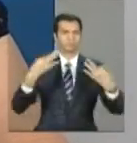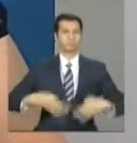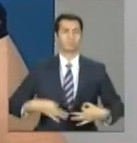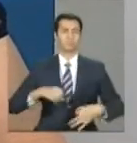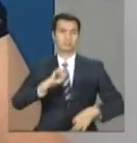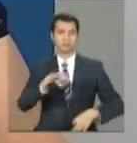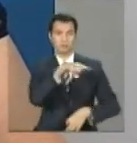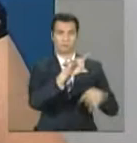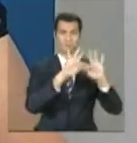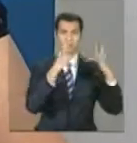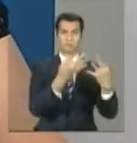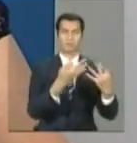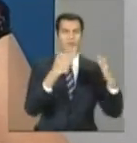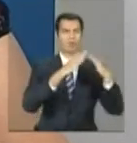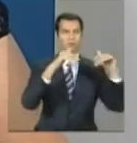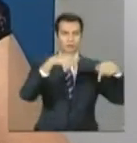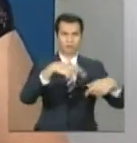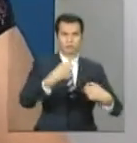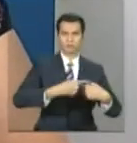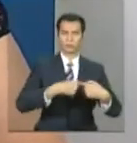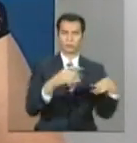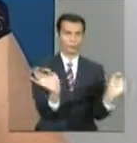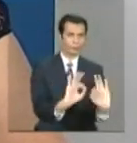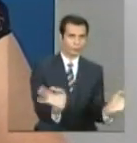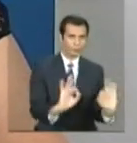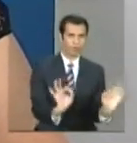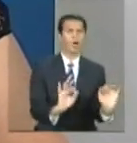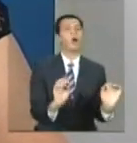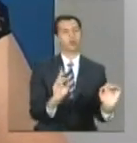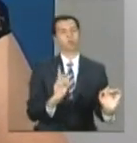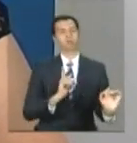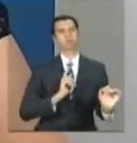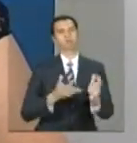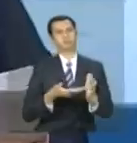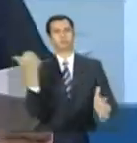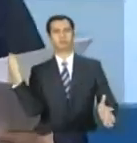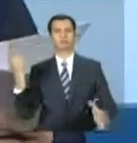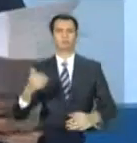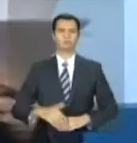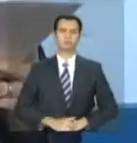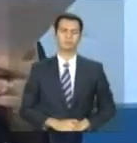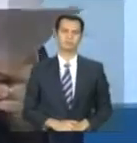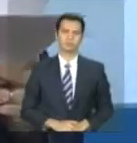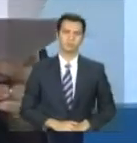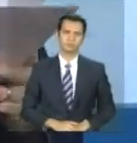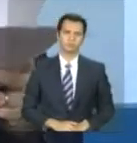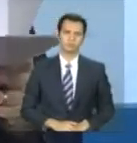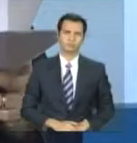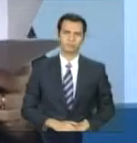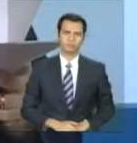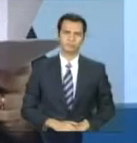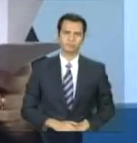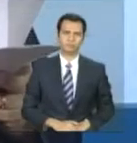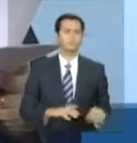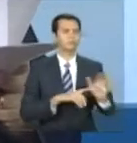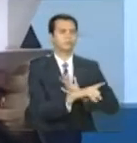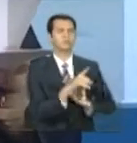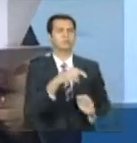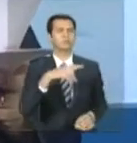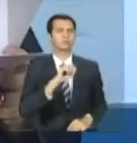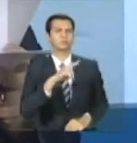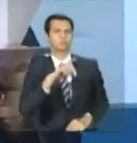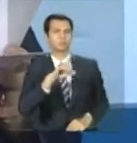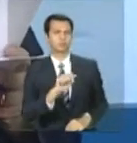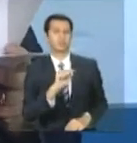mais no município dele e para, então, fazer a exclusão do cadastro dela. Roberta Nancy, de Duque de Caxias, também no